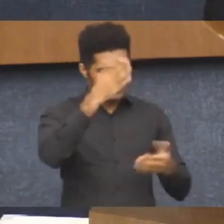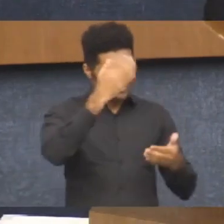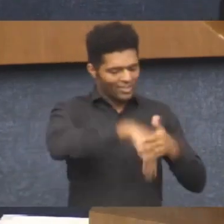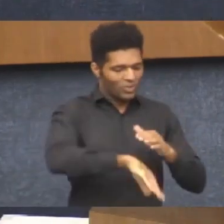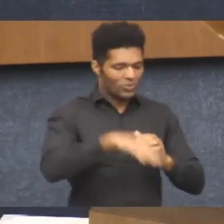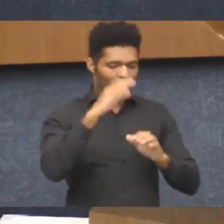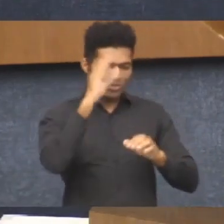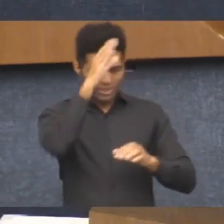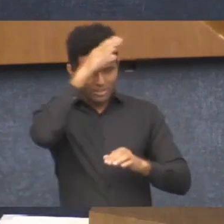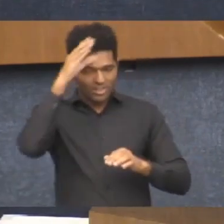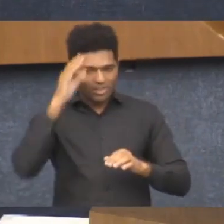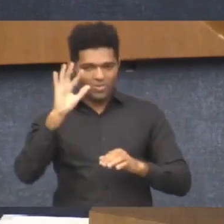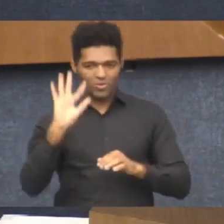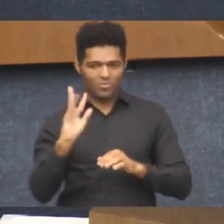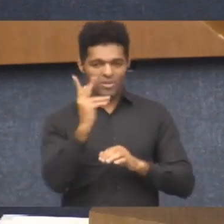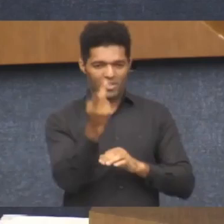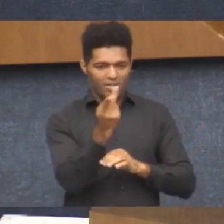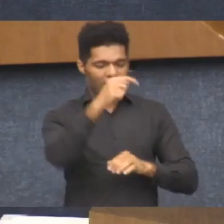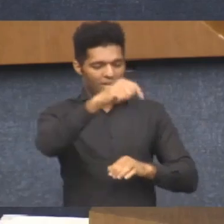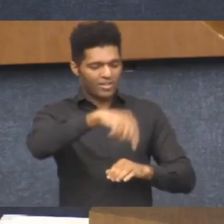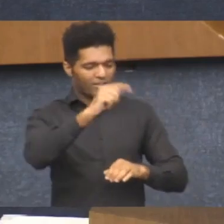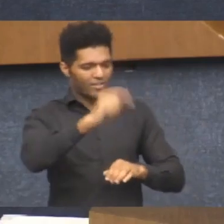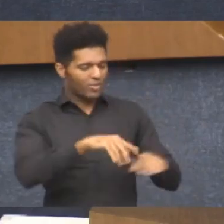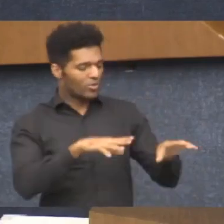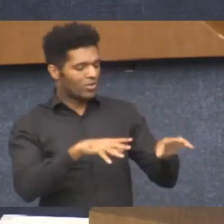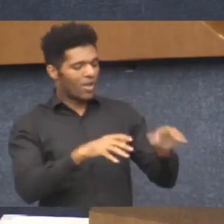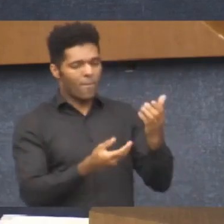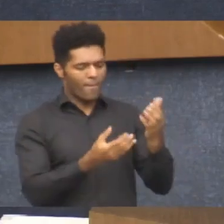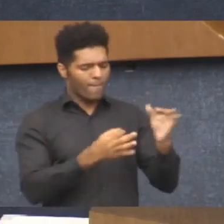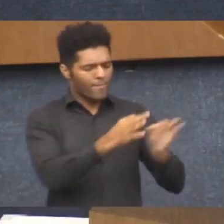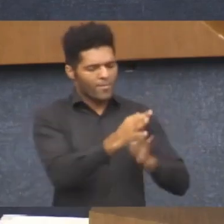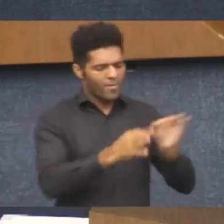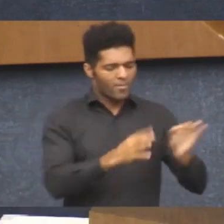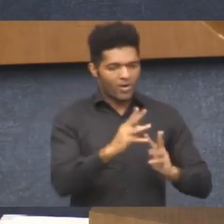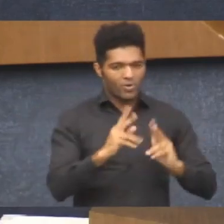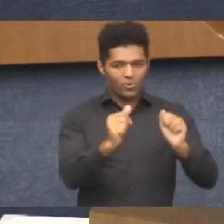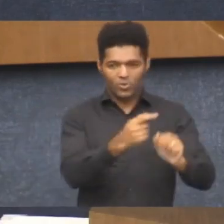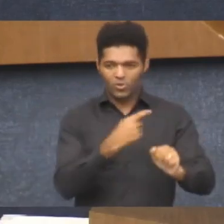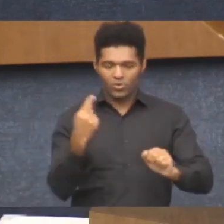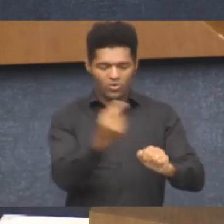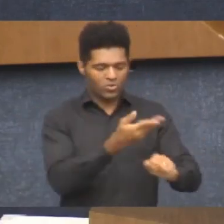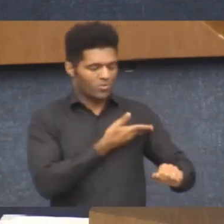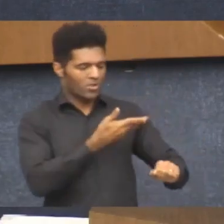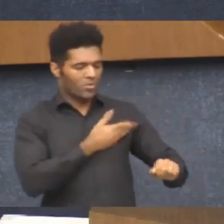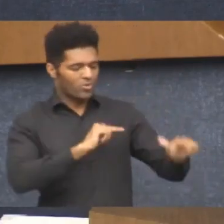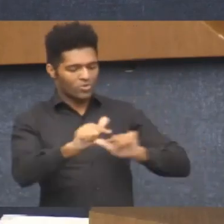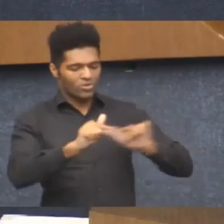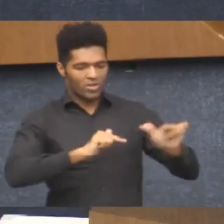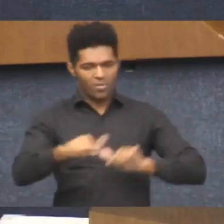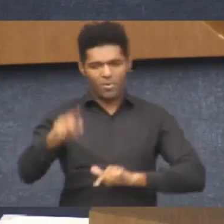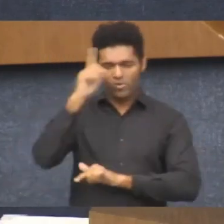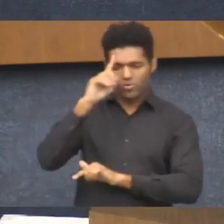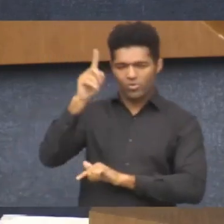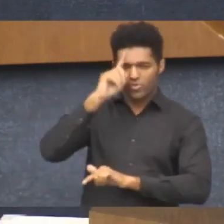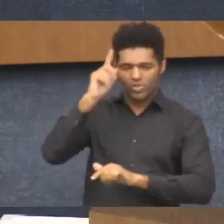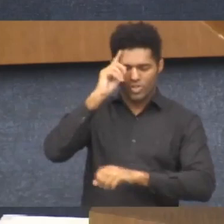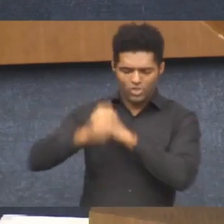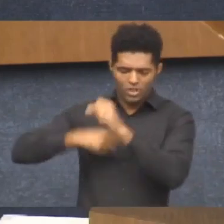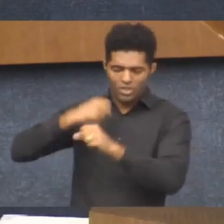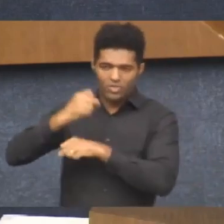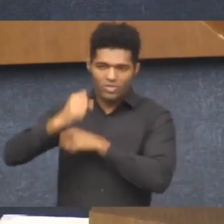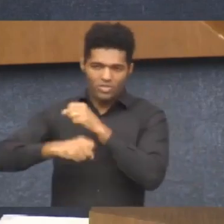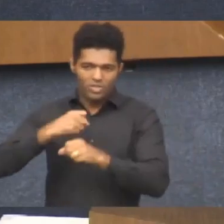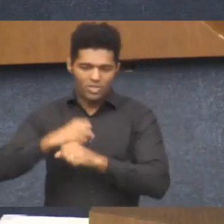somos colegas de trabalho, né, do dia a dia, de tantos anos, é uma alegria imensa a gente estar reunido aqui nessa noite